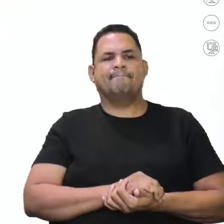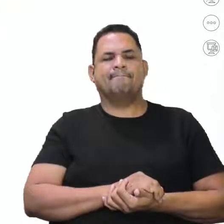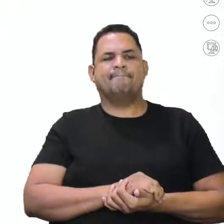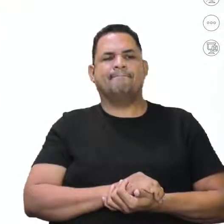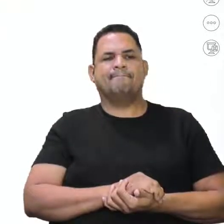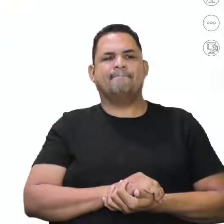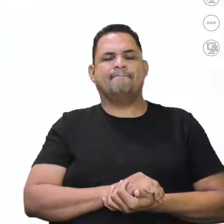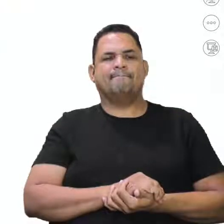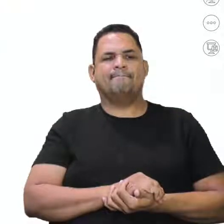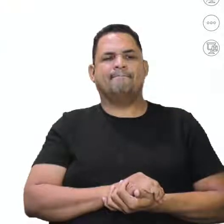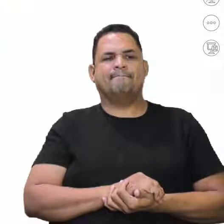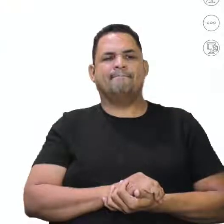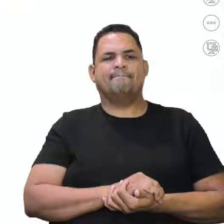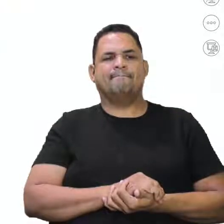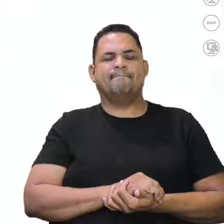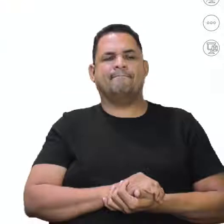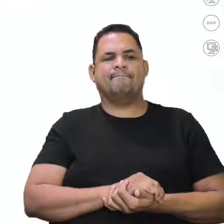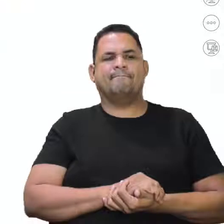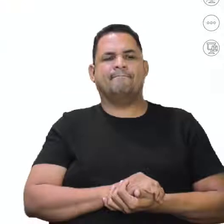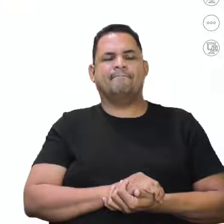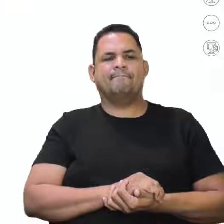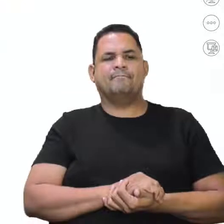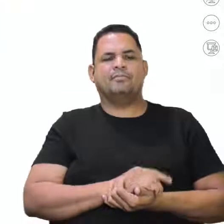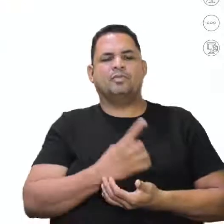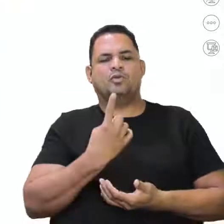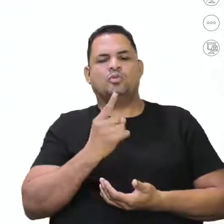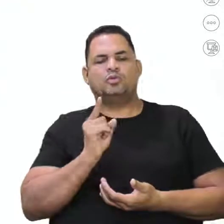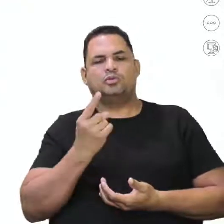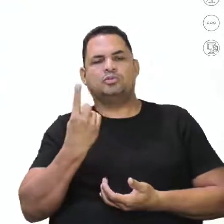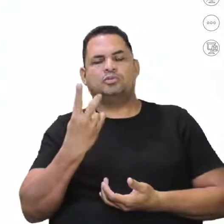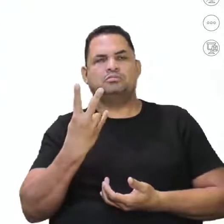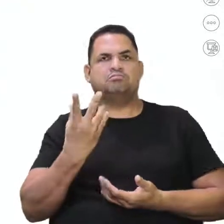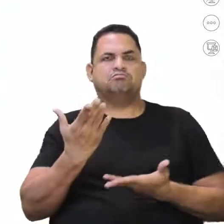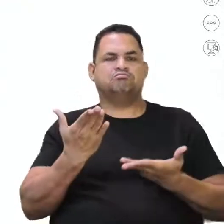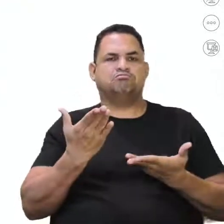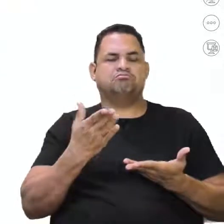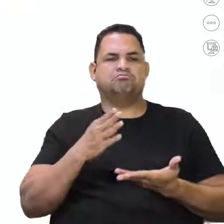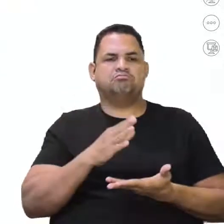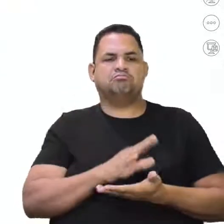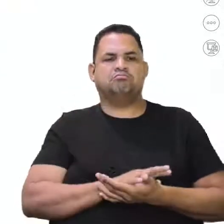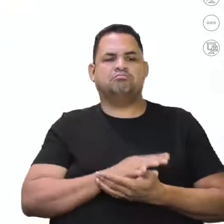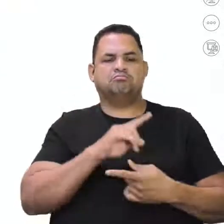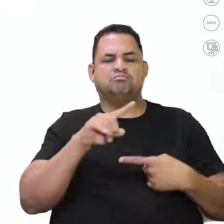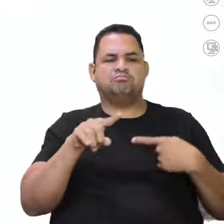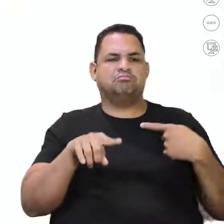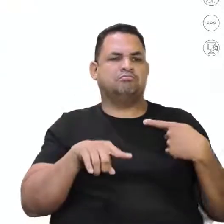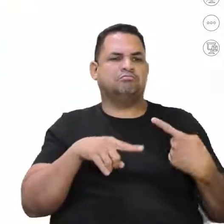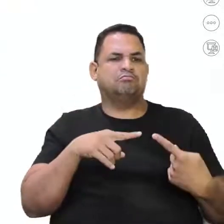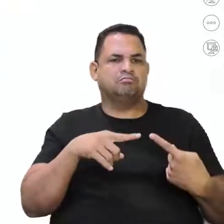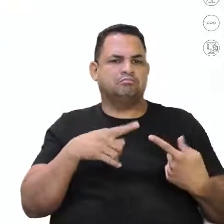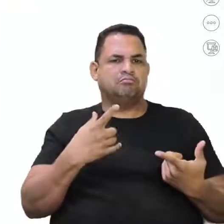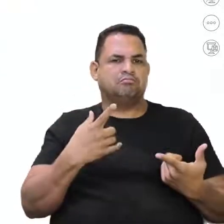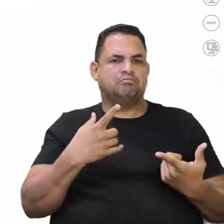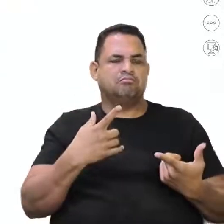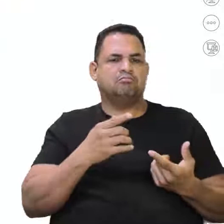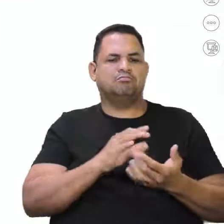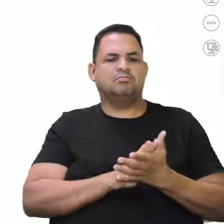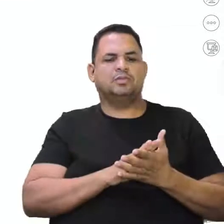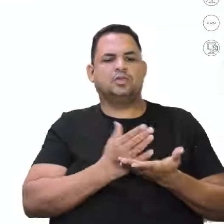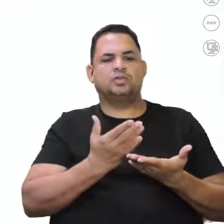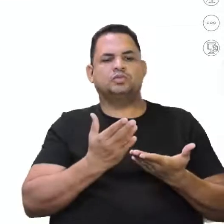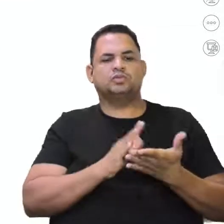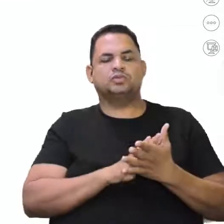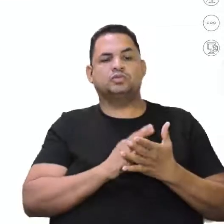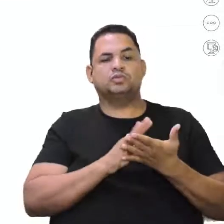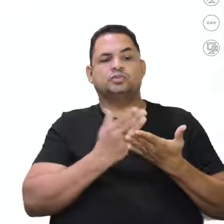aula 1.1 e 1.2, salvo me engano. Não, só 1.1. O objetivo da